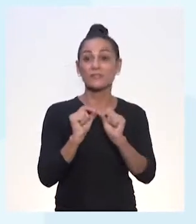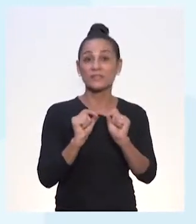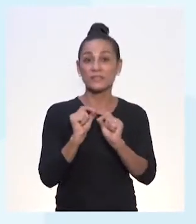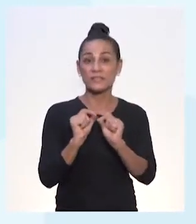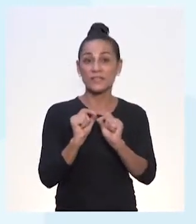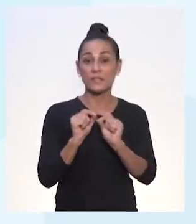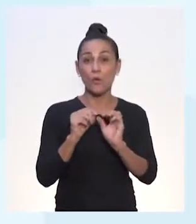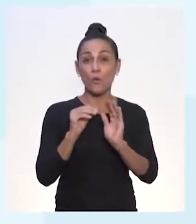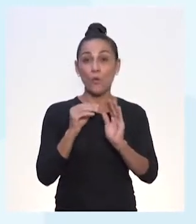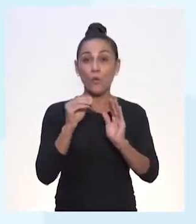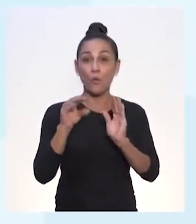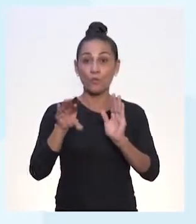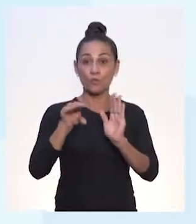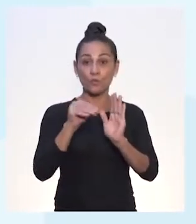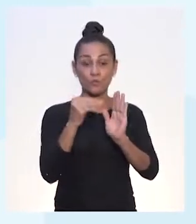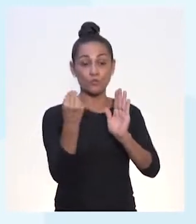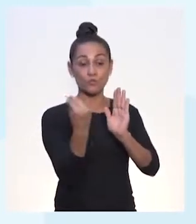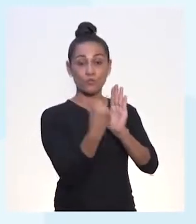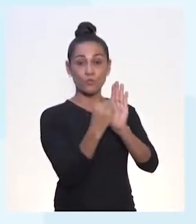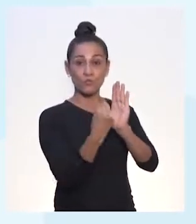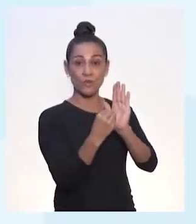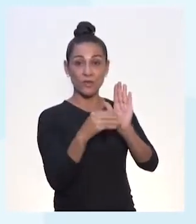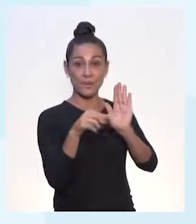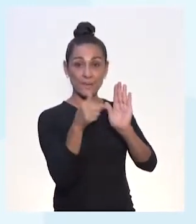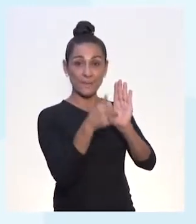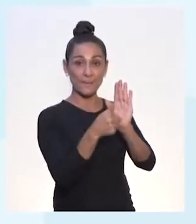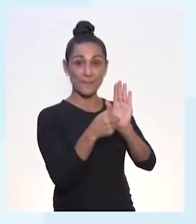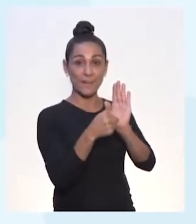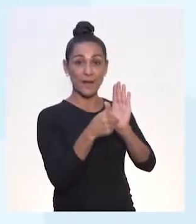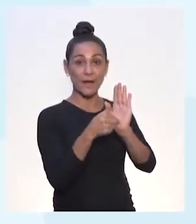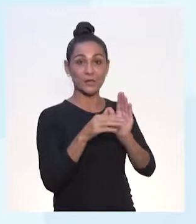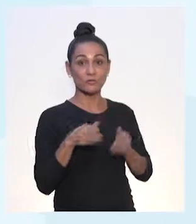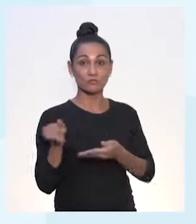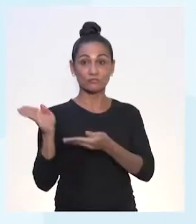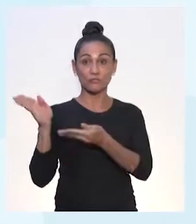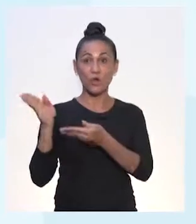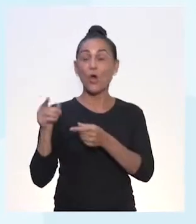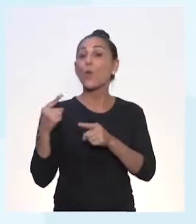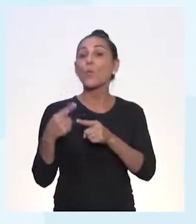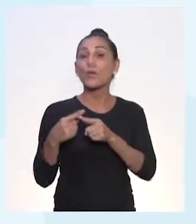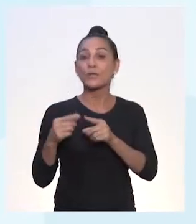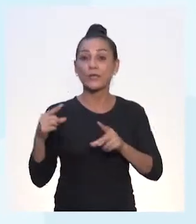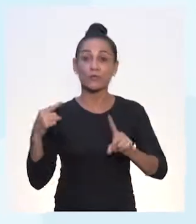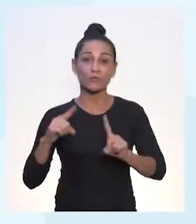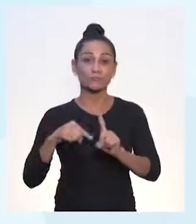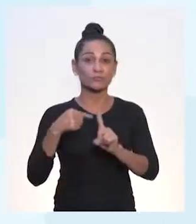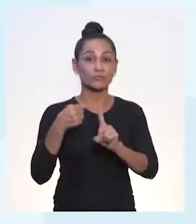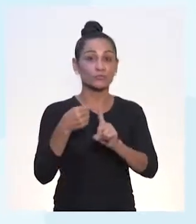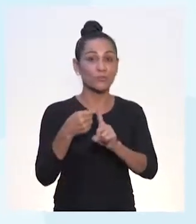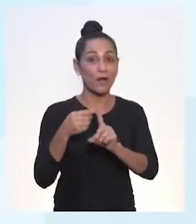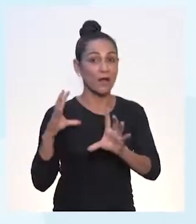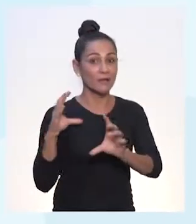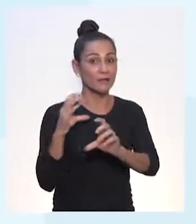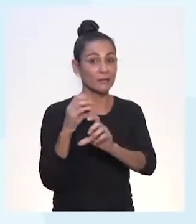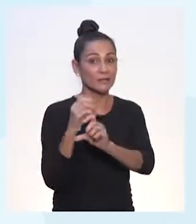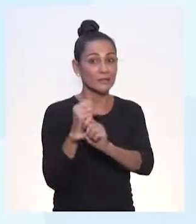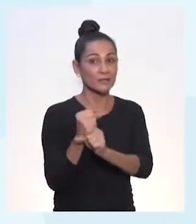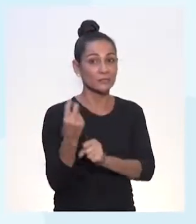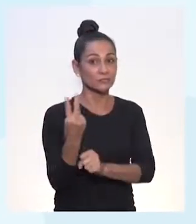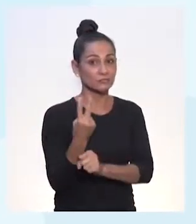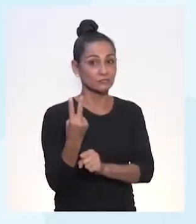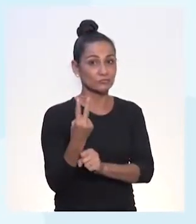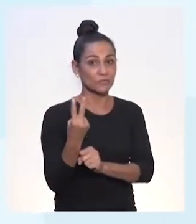ela embaixo para vocês verem. Eu vou somar. Por que eu vou somar? Porque na hora que eu somar essas duas, eu